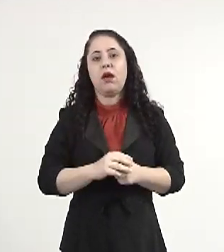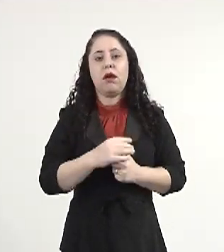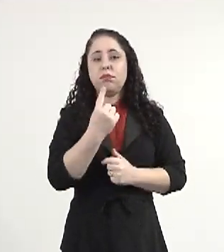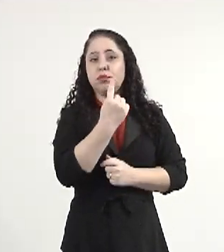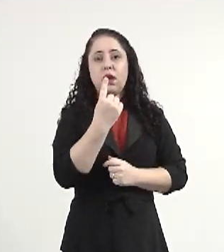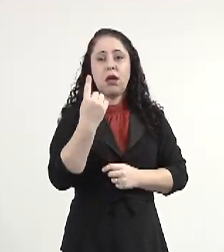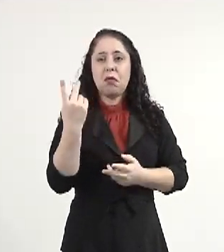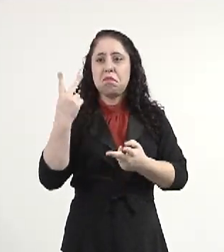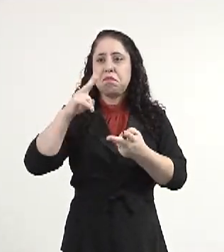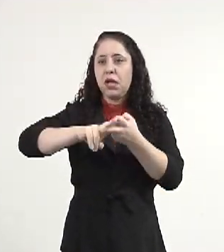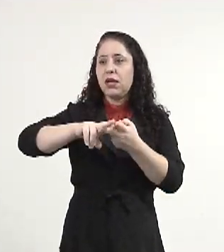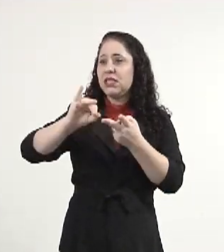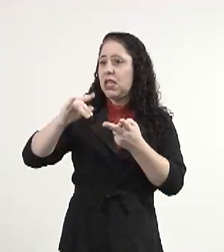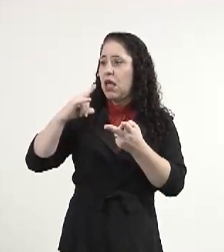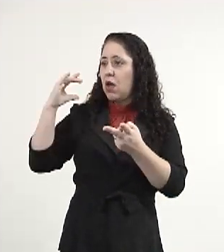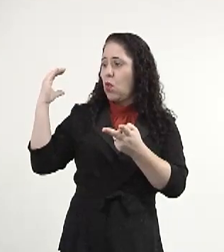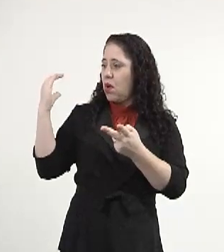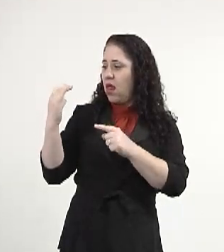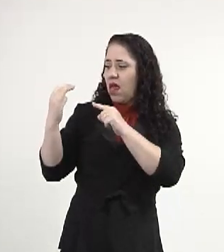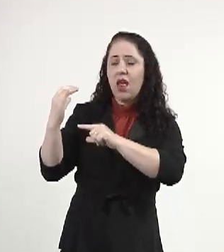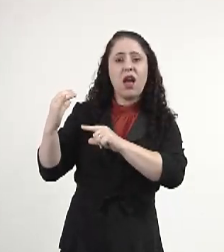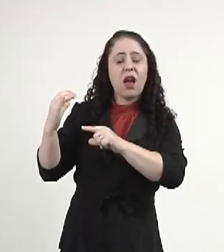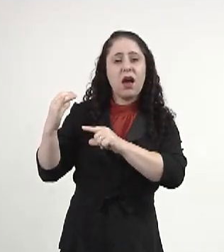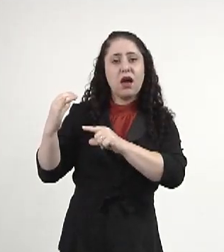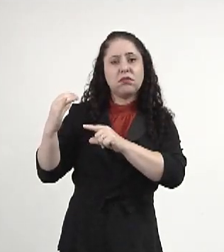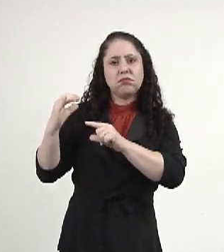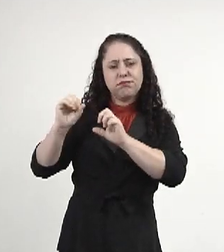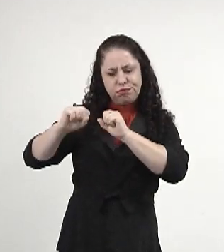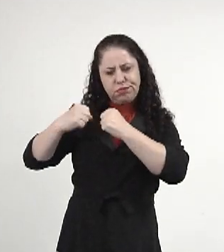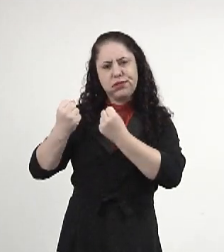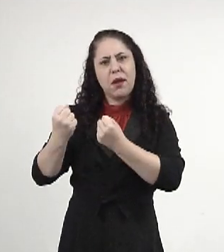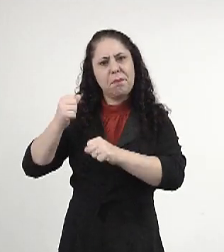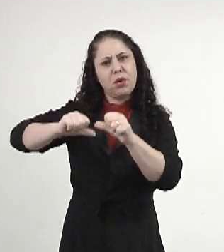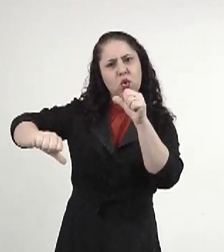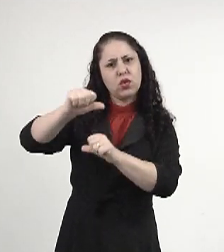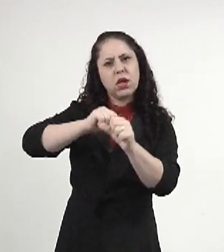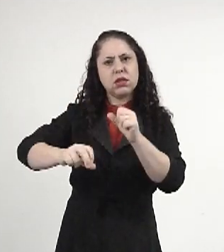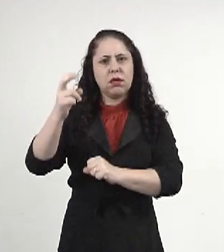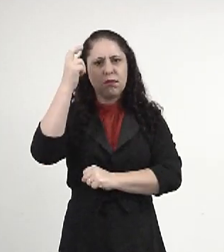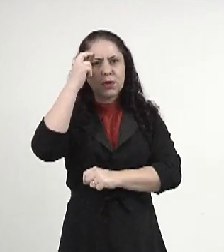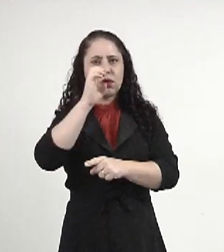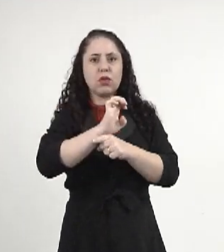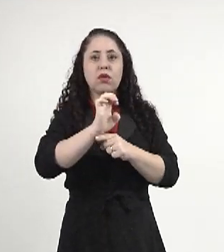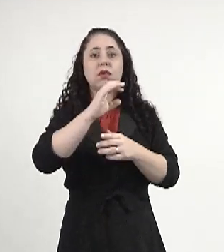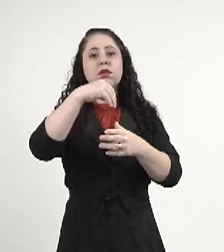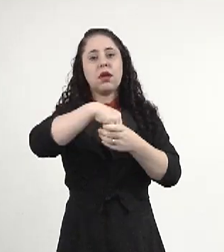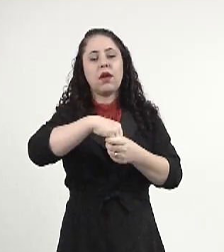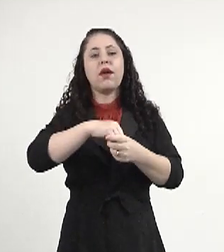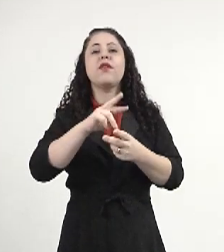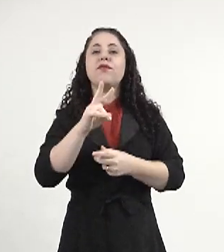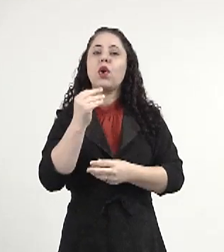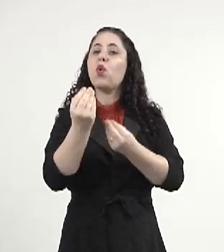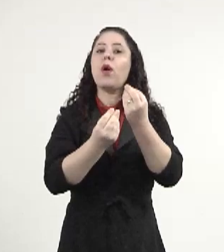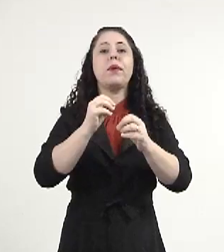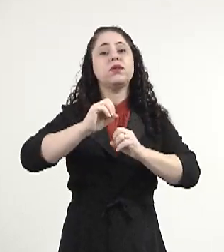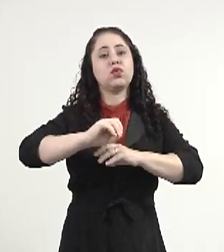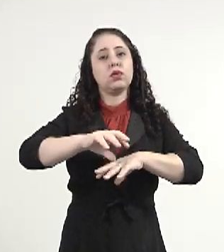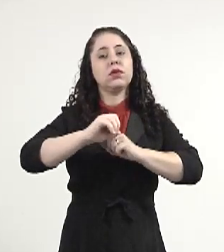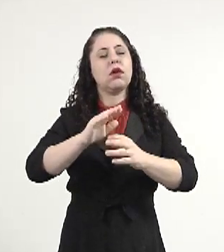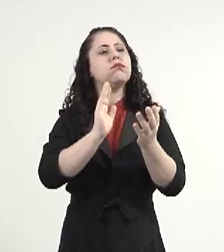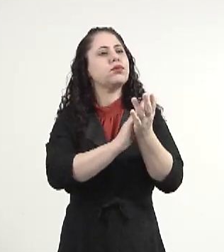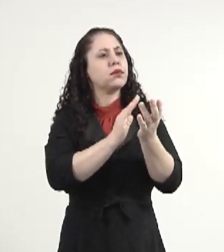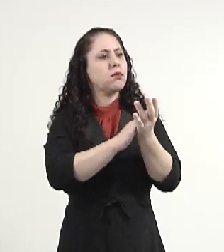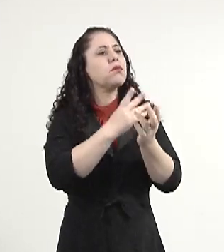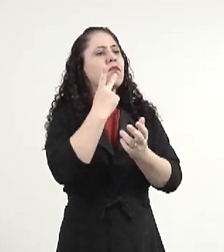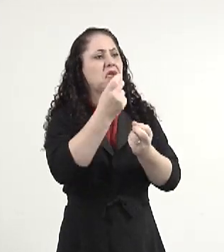ter cadeia o suficiente se a gente não fizer um processo de enfrentamento, de mudança cultural do Estado, e isso faz por meio da educação. Então,